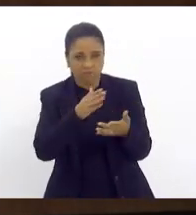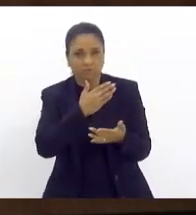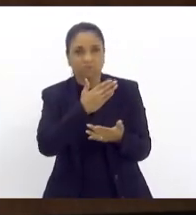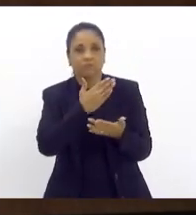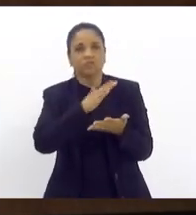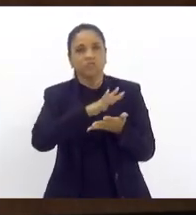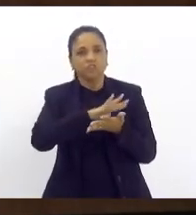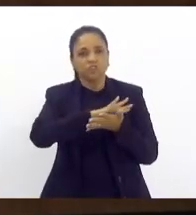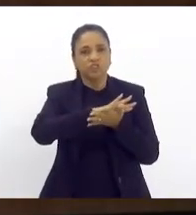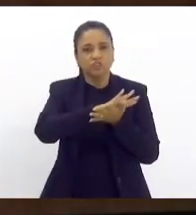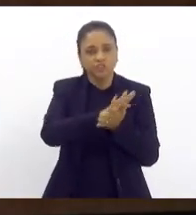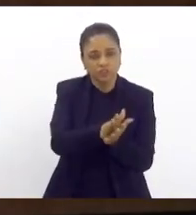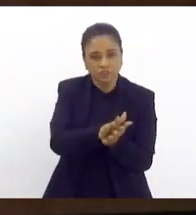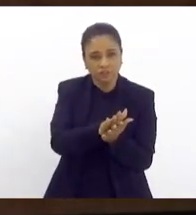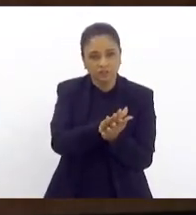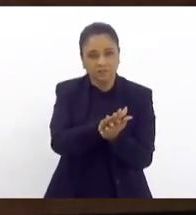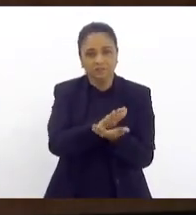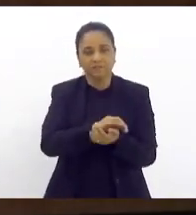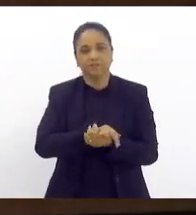Obrigada Érica